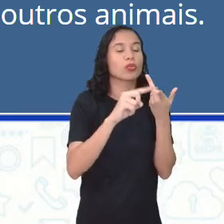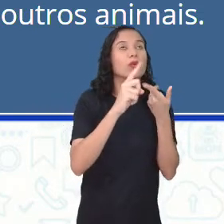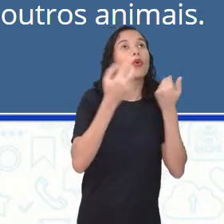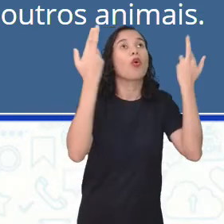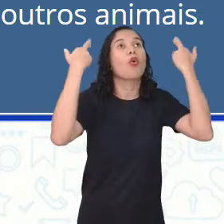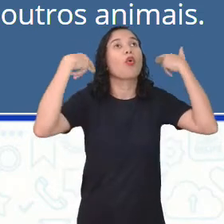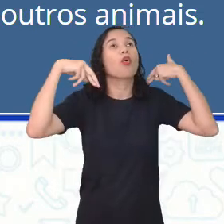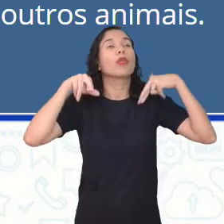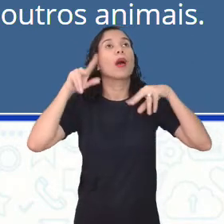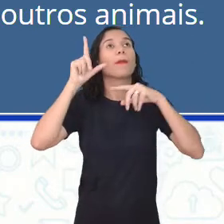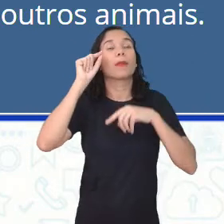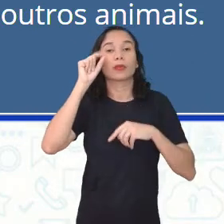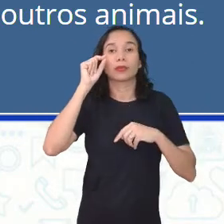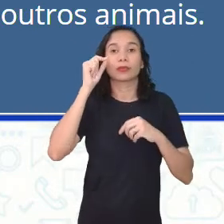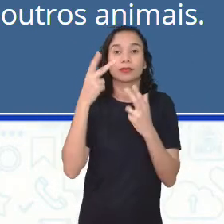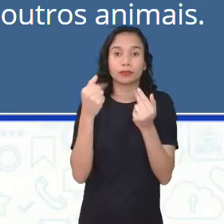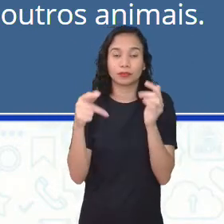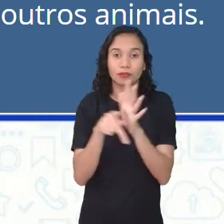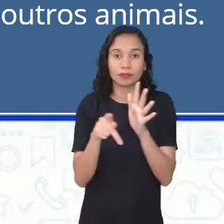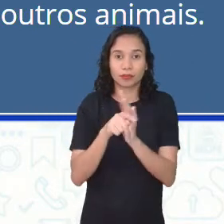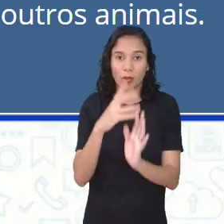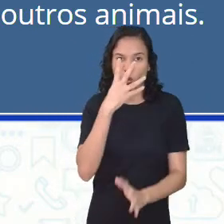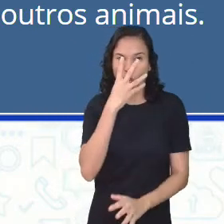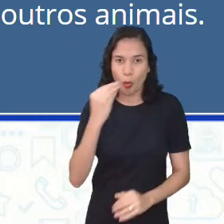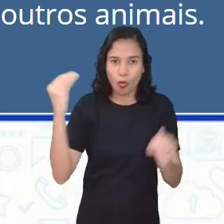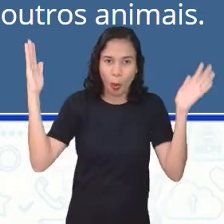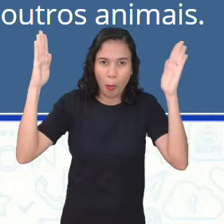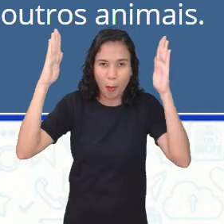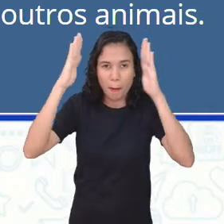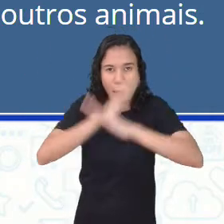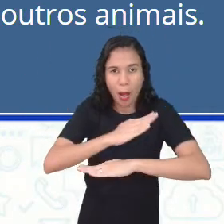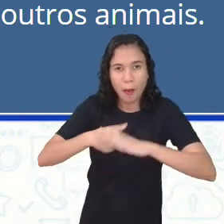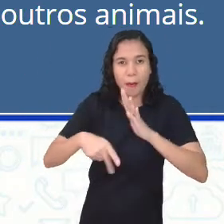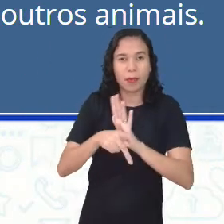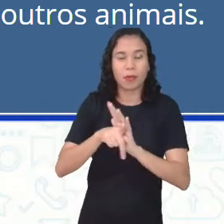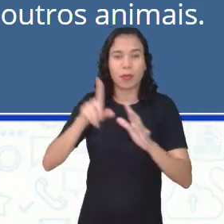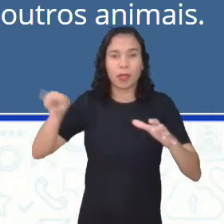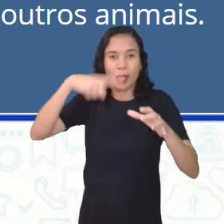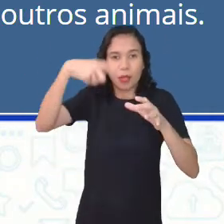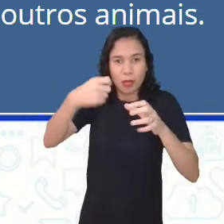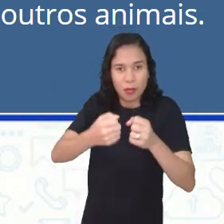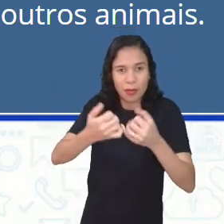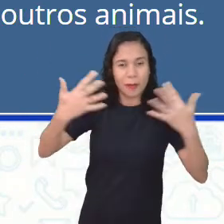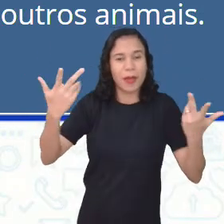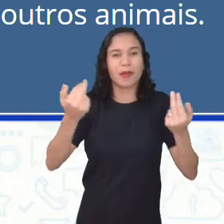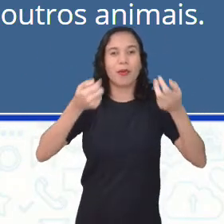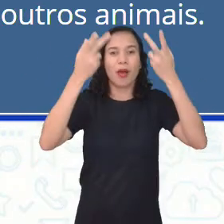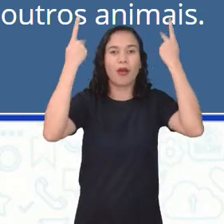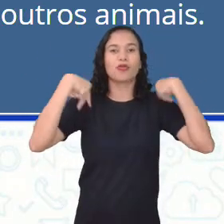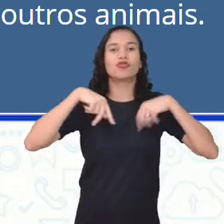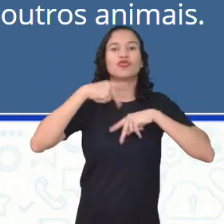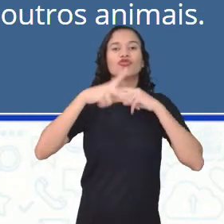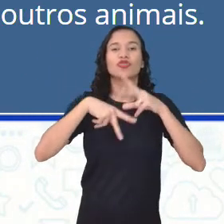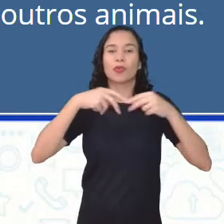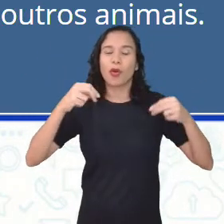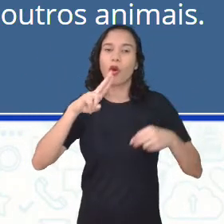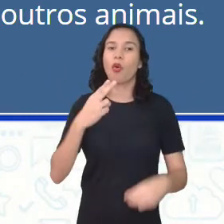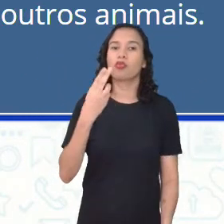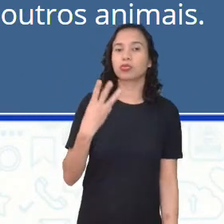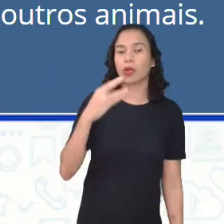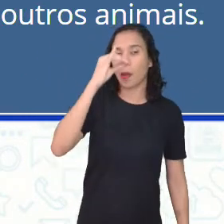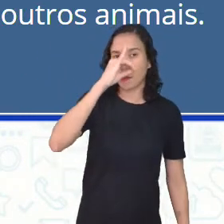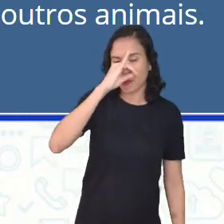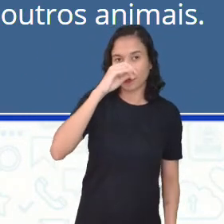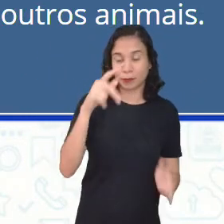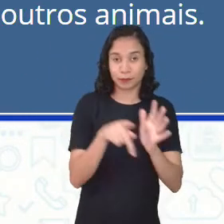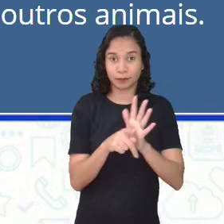dormir, assim como a figura do lobo mau que habita os contos de fada como o Chapeuzinho Vermelho, os Três Porquinhos. Nas fábulas,